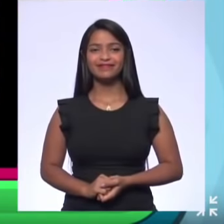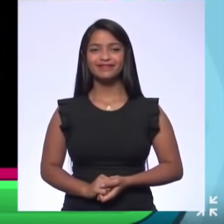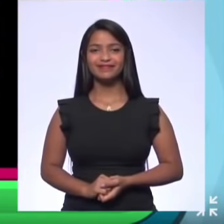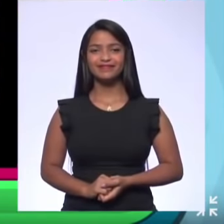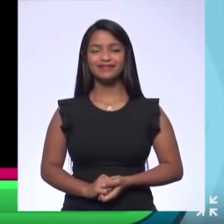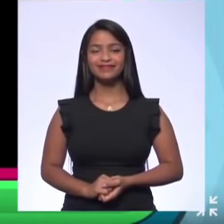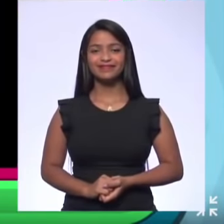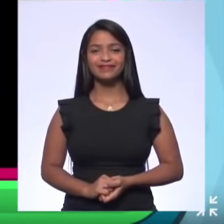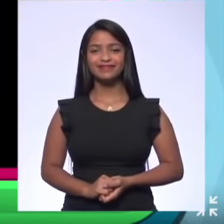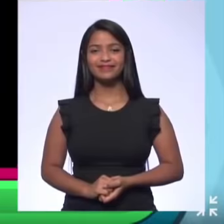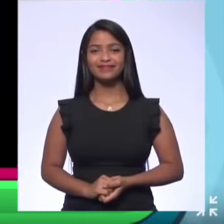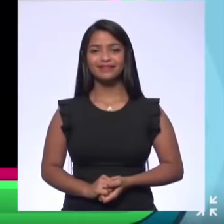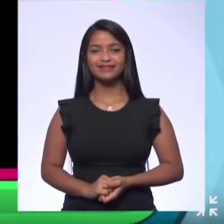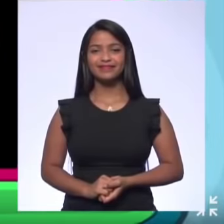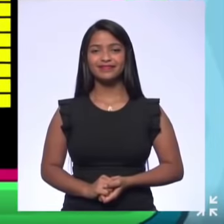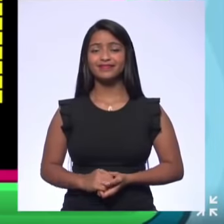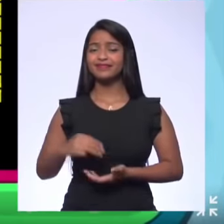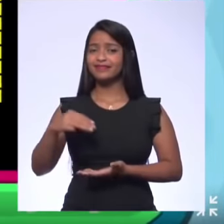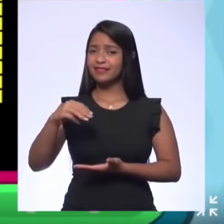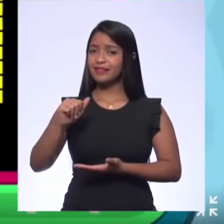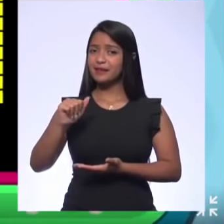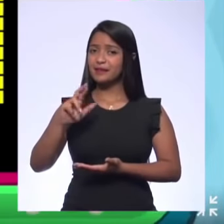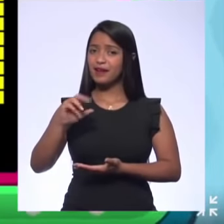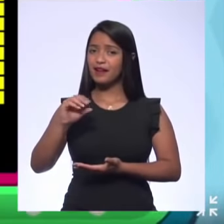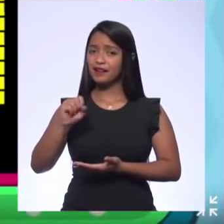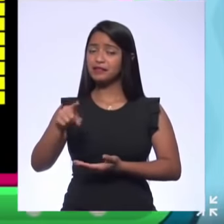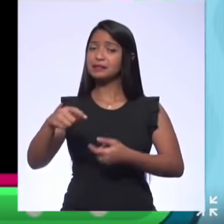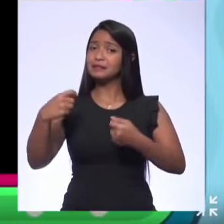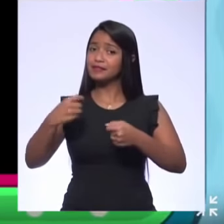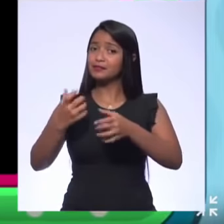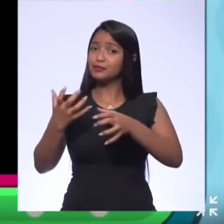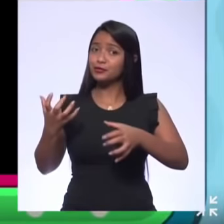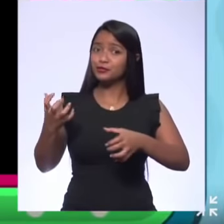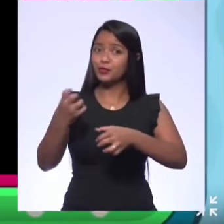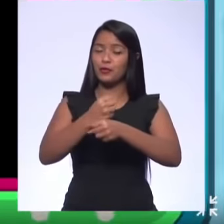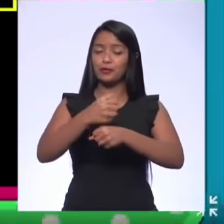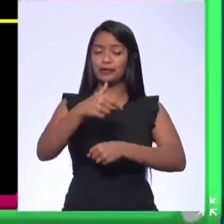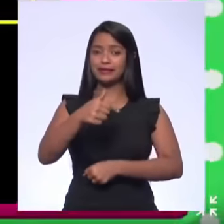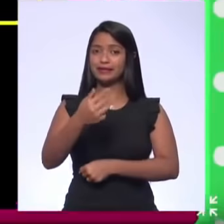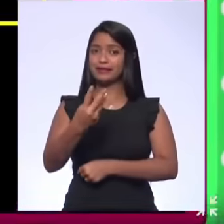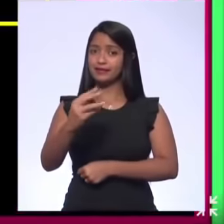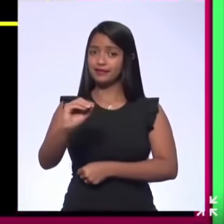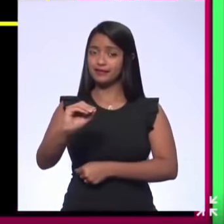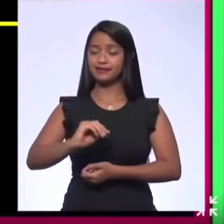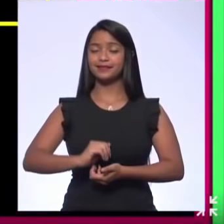Ó, melhorou esse score, hein, Marcos? A meta é 730.